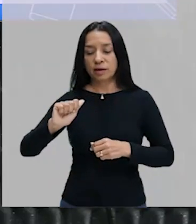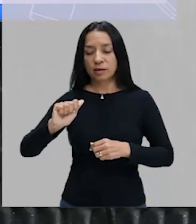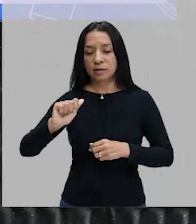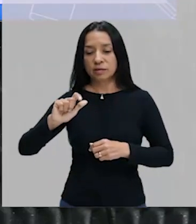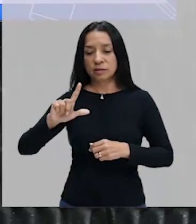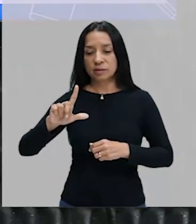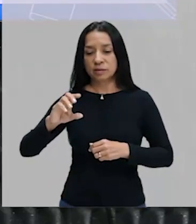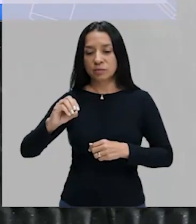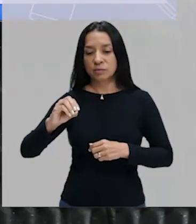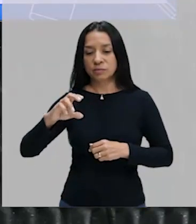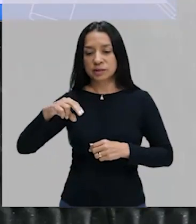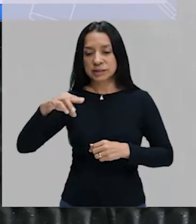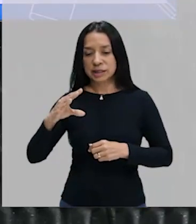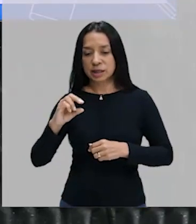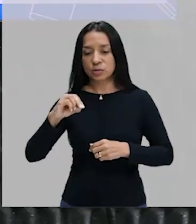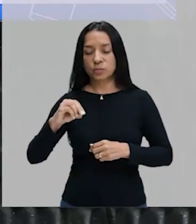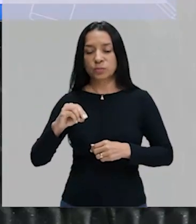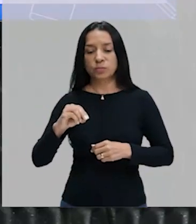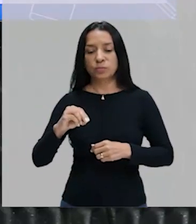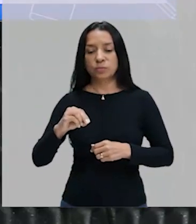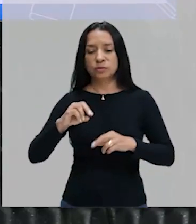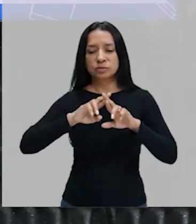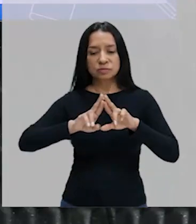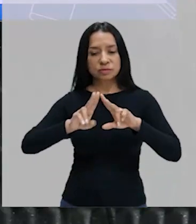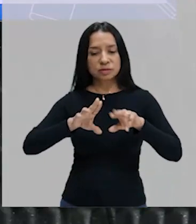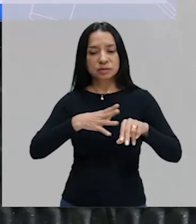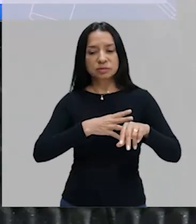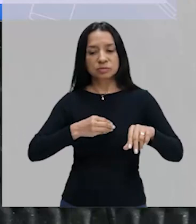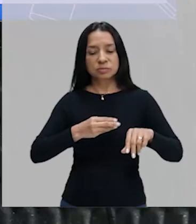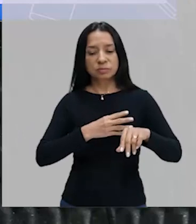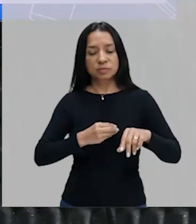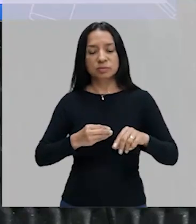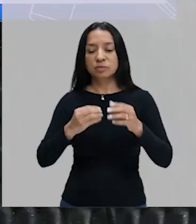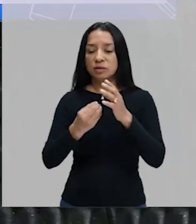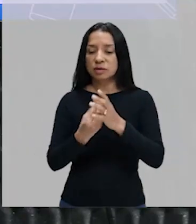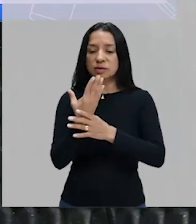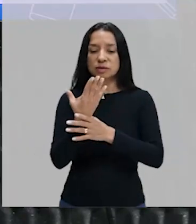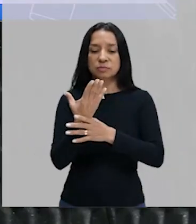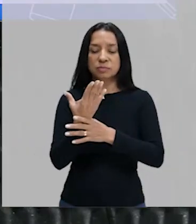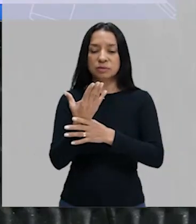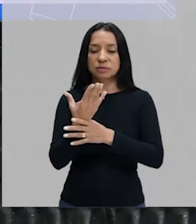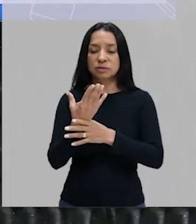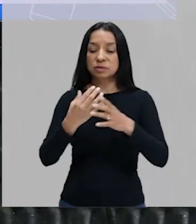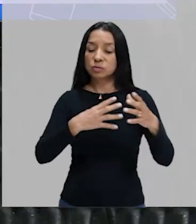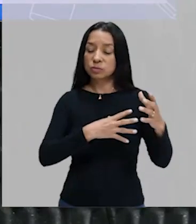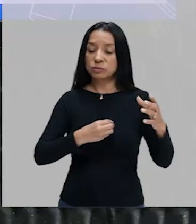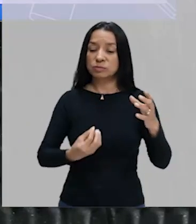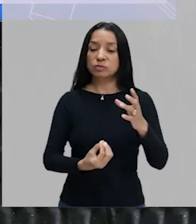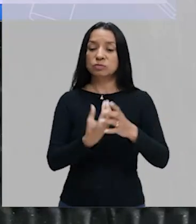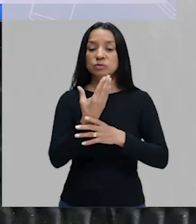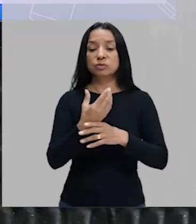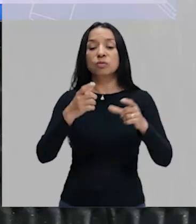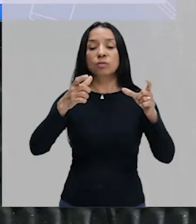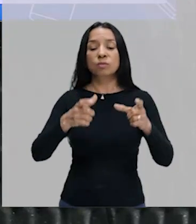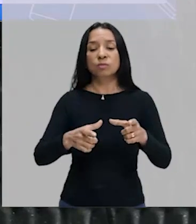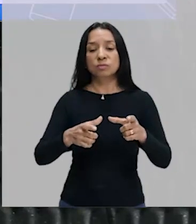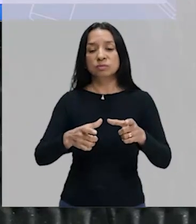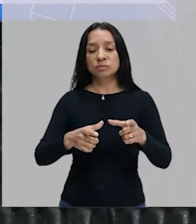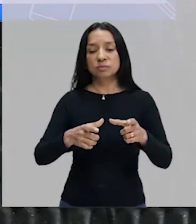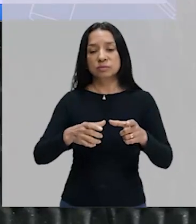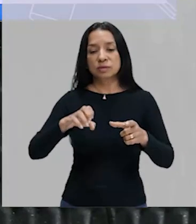o que? A diversificação dos mamíferos e das angiospermas. Esses mamíferos tinham surgido aonde? Aqui na era